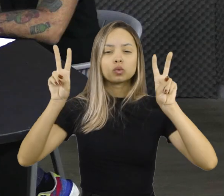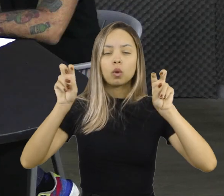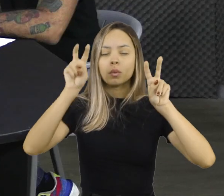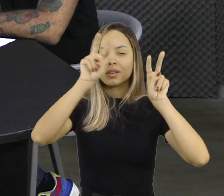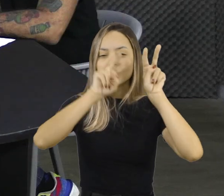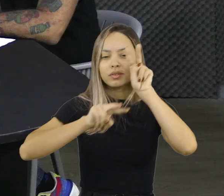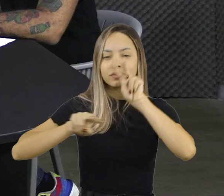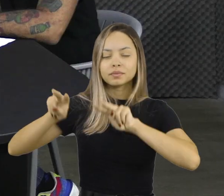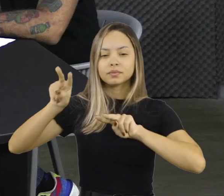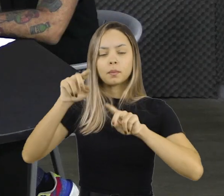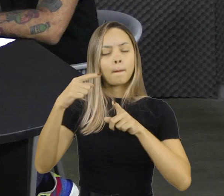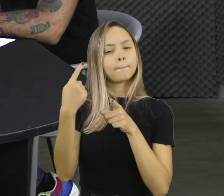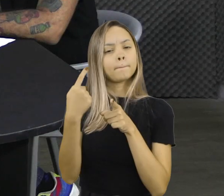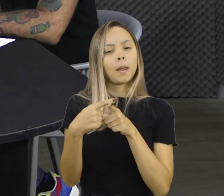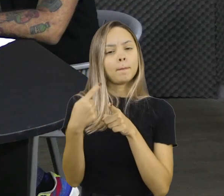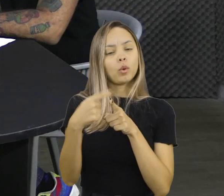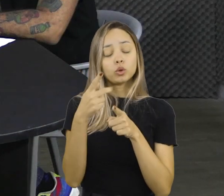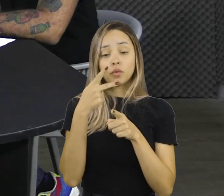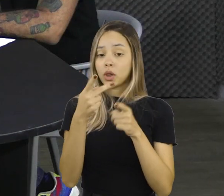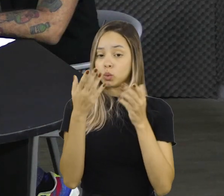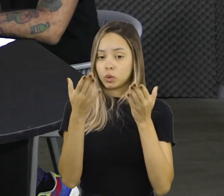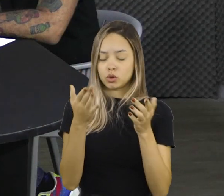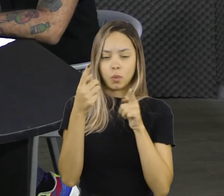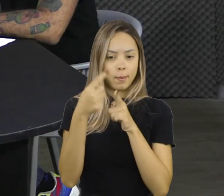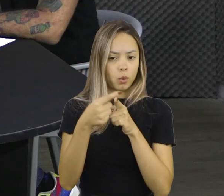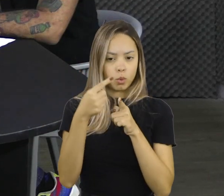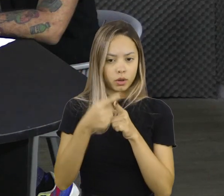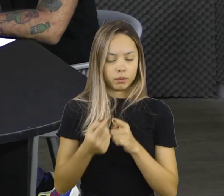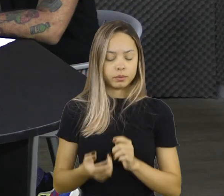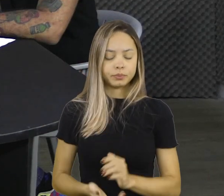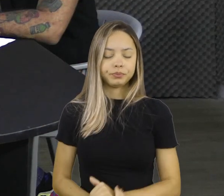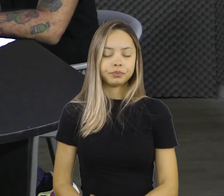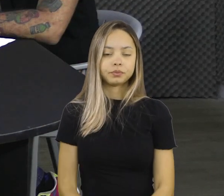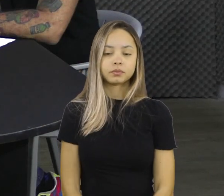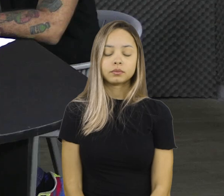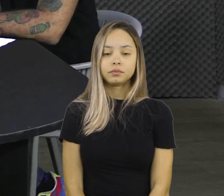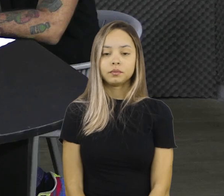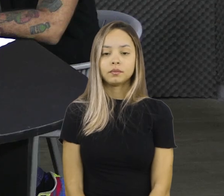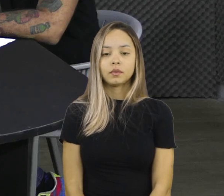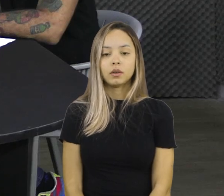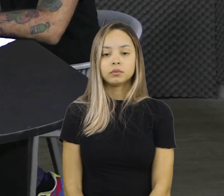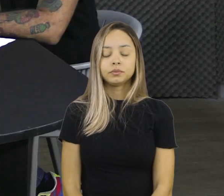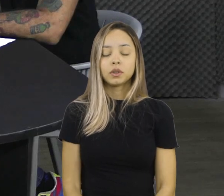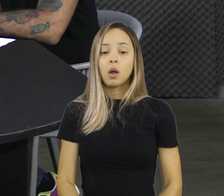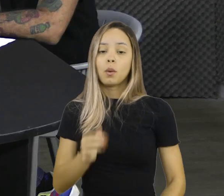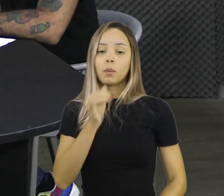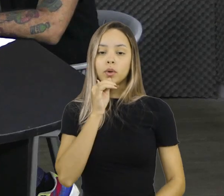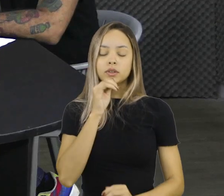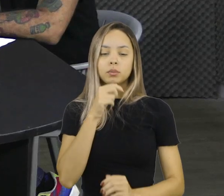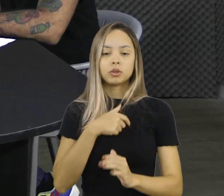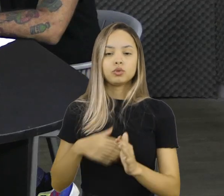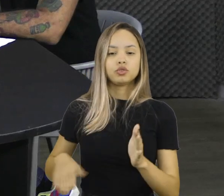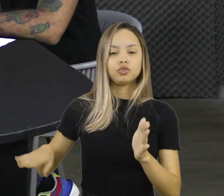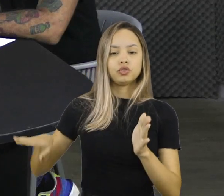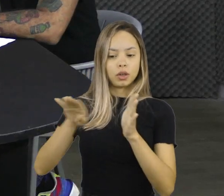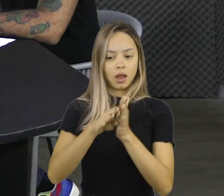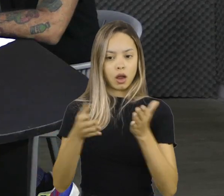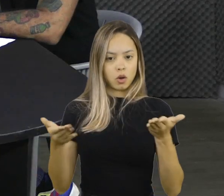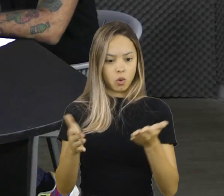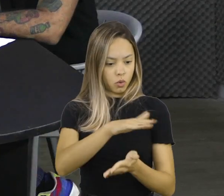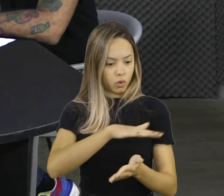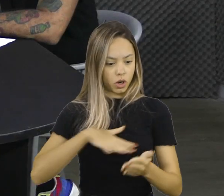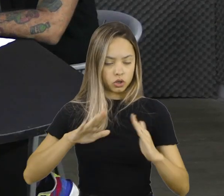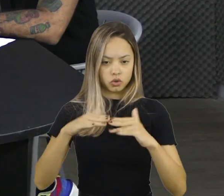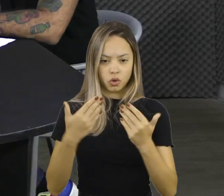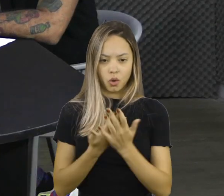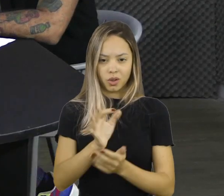Então por que que eu digo isso Hugo porque por exemplo Digamos que eu cheguei agora aqui na sua escola e